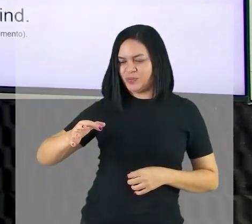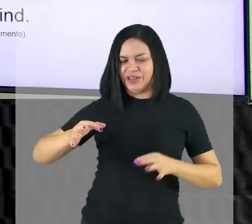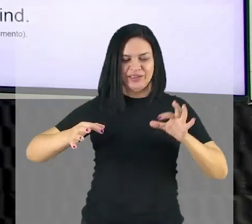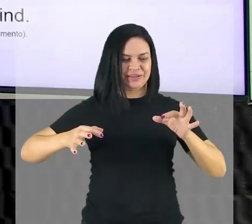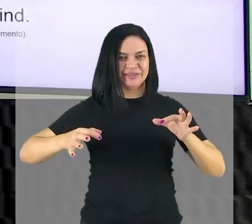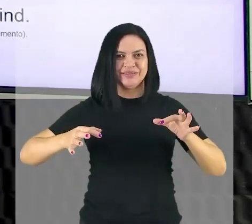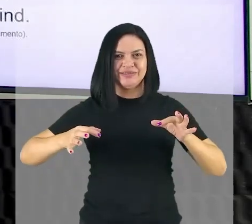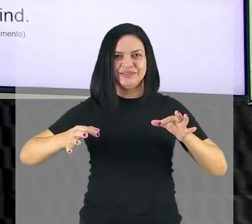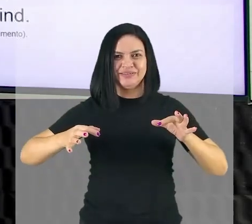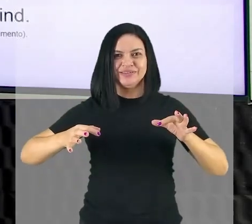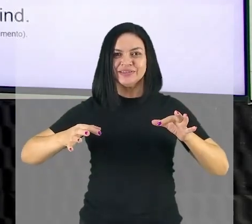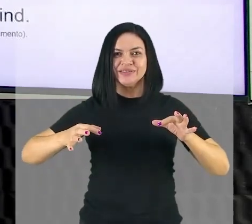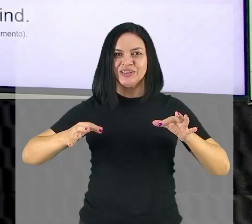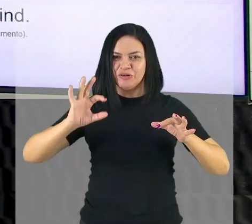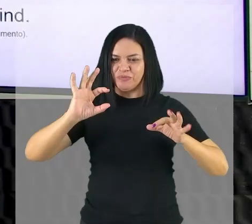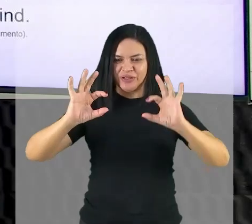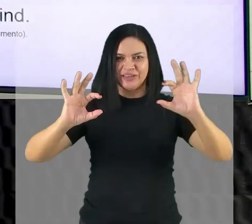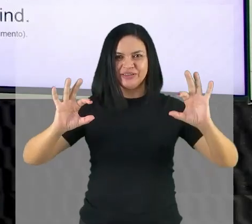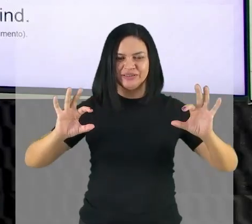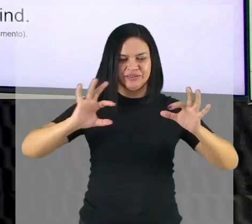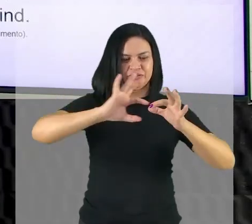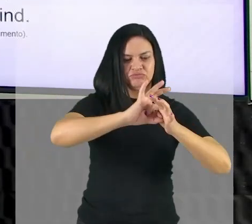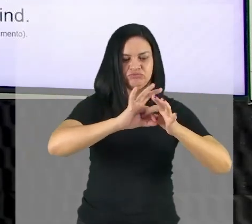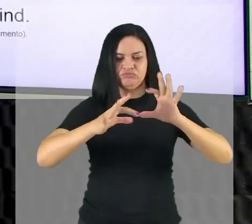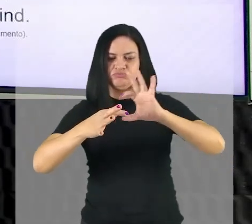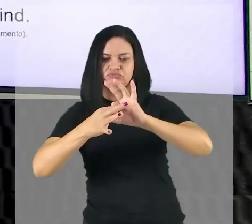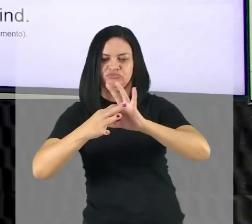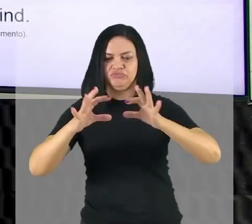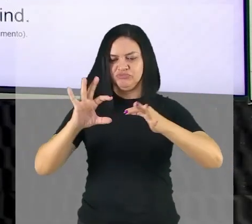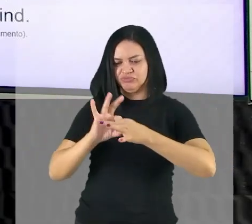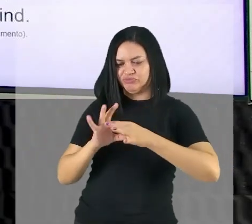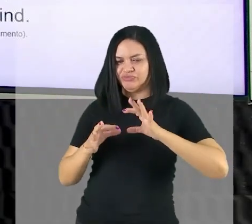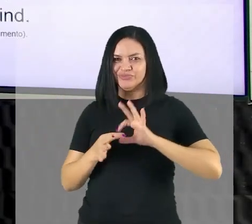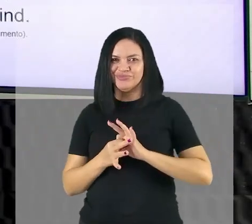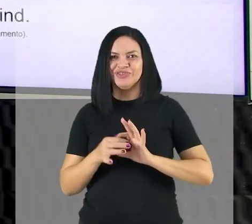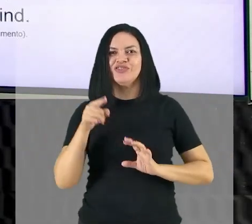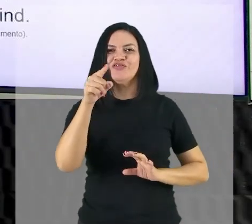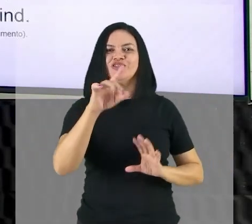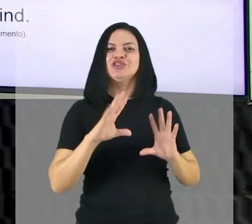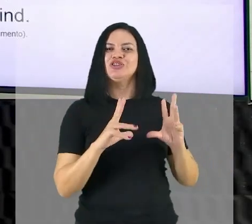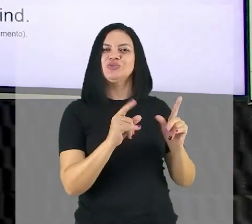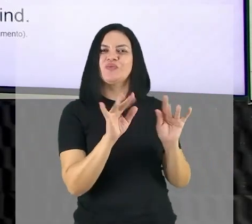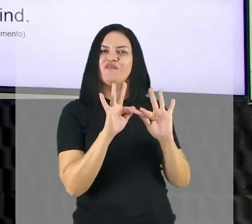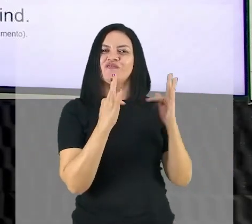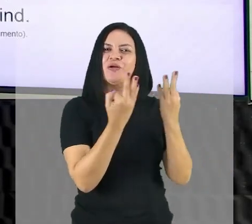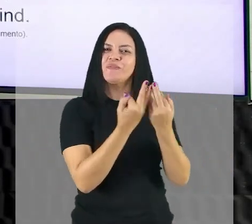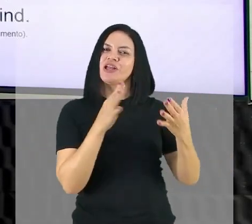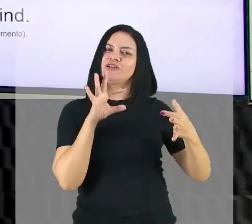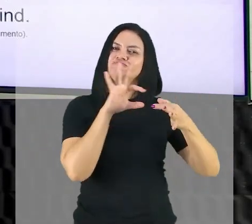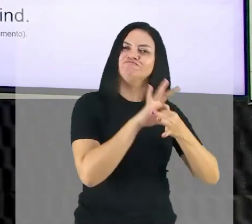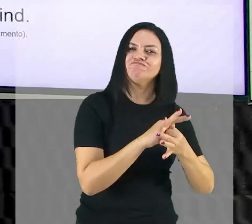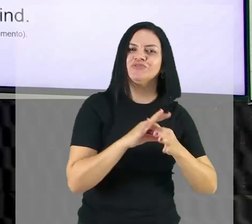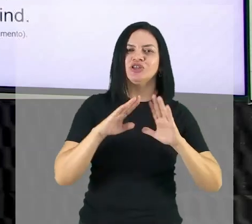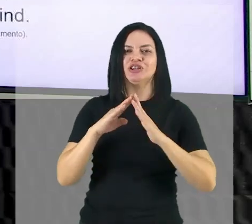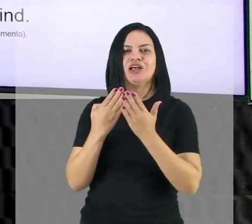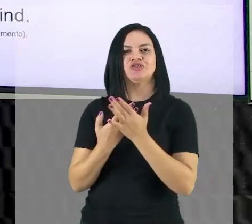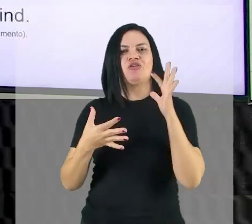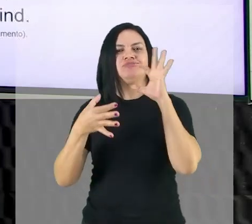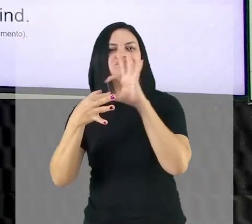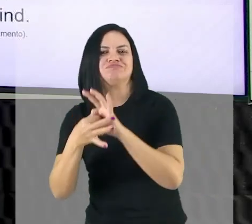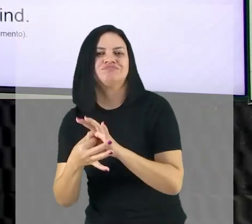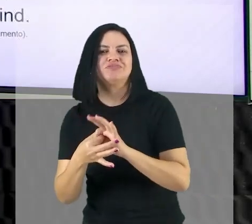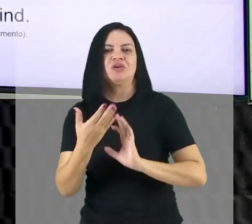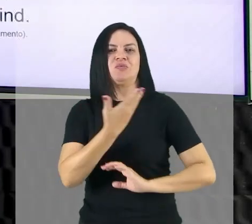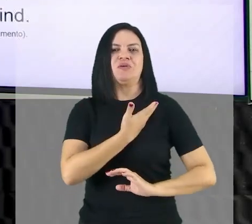mas juntos a gente forma um todo. Você forma um todo na sua casa, com a sua família, na escola, com seus